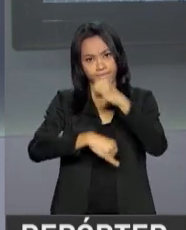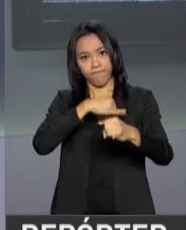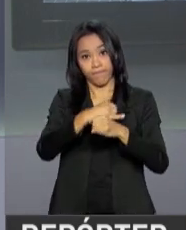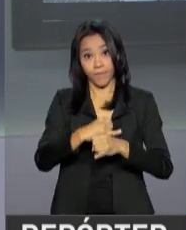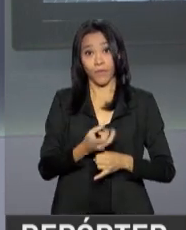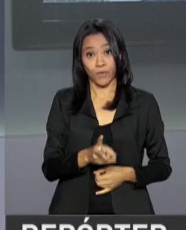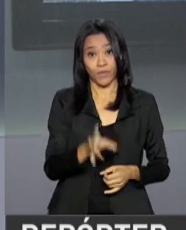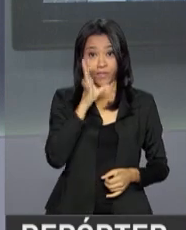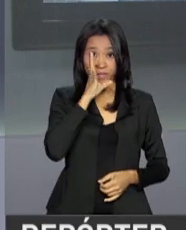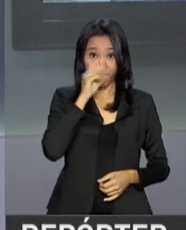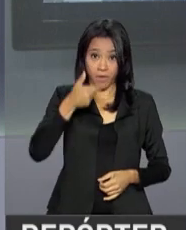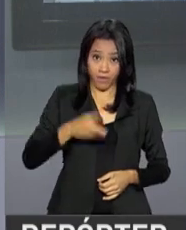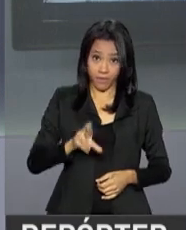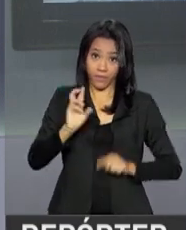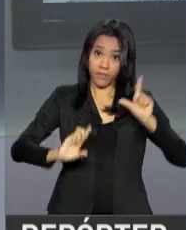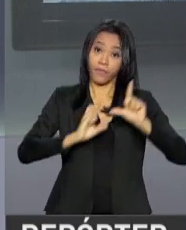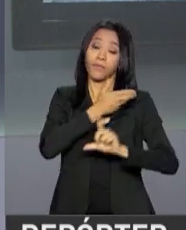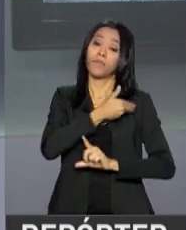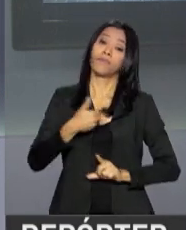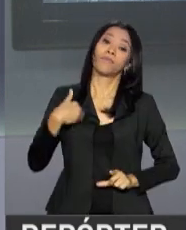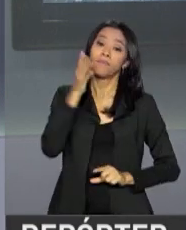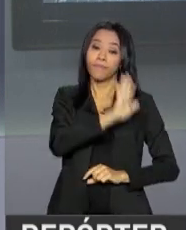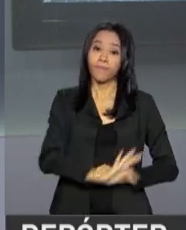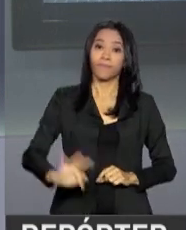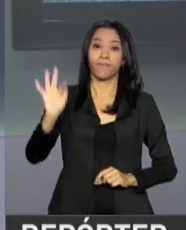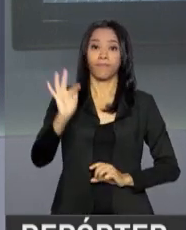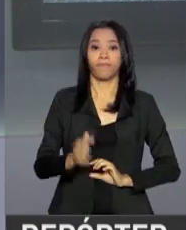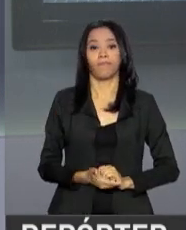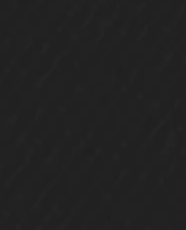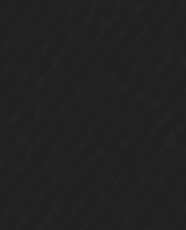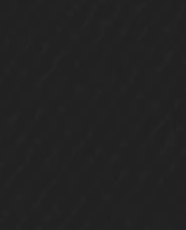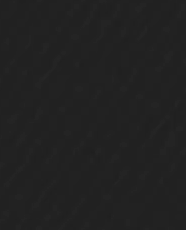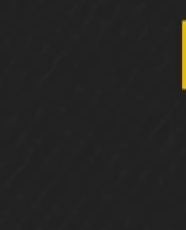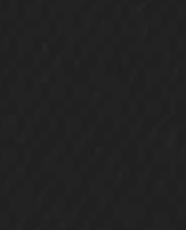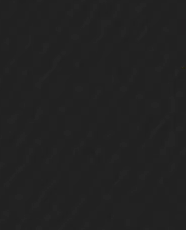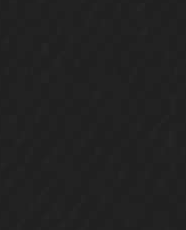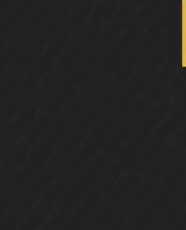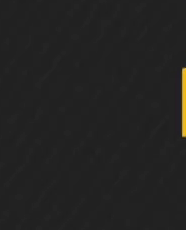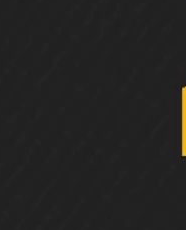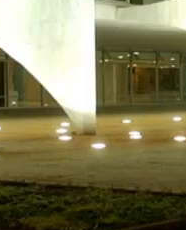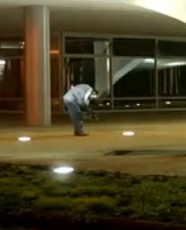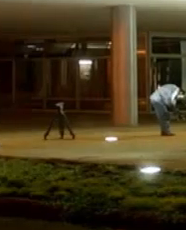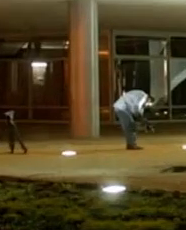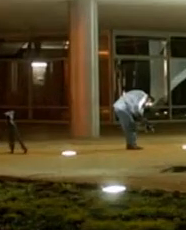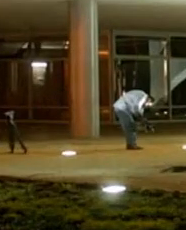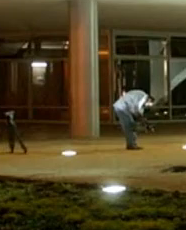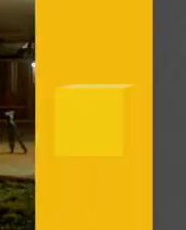internet. Continue na NBR, a TV do Governo Federal.